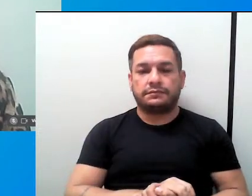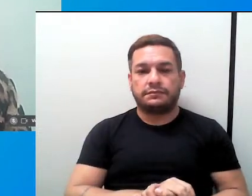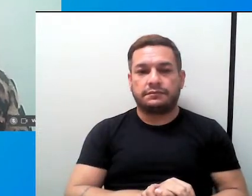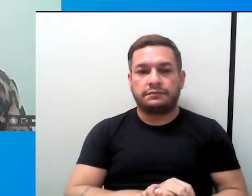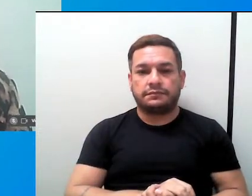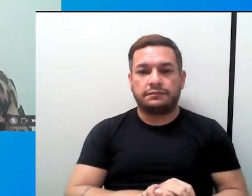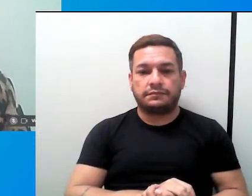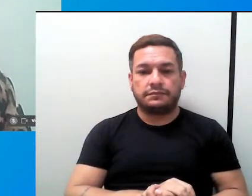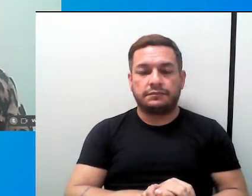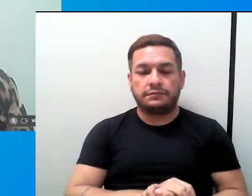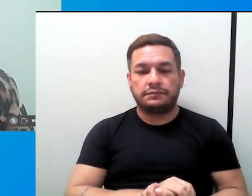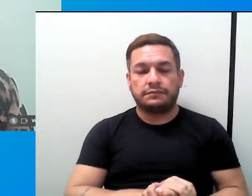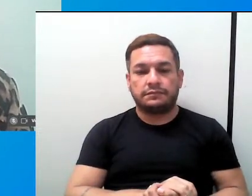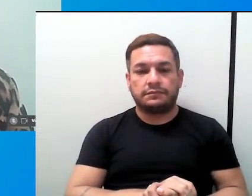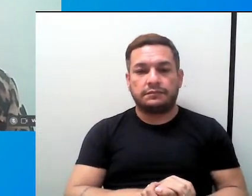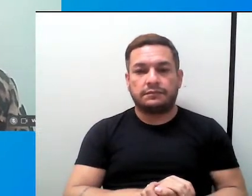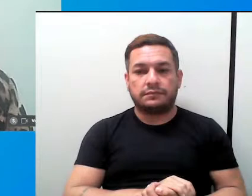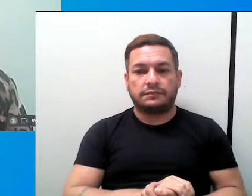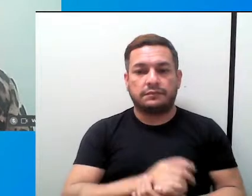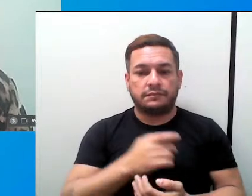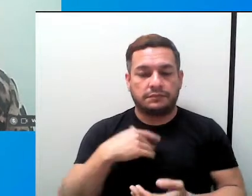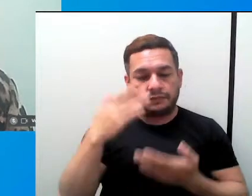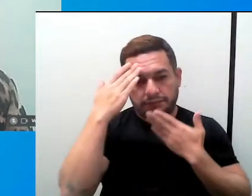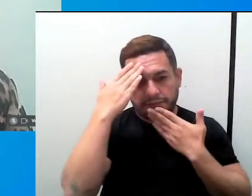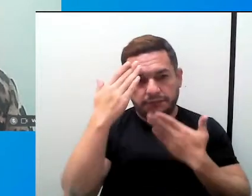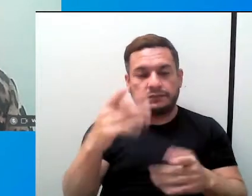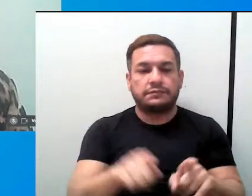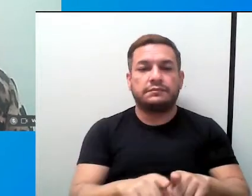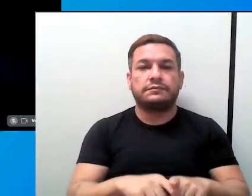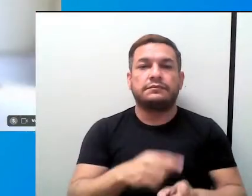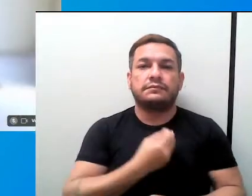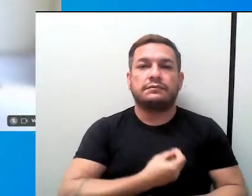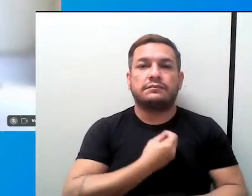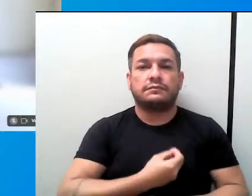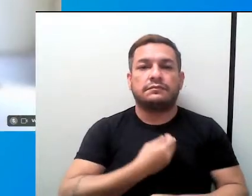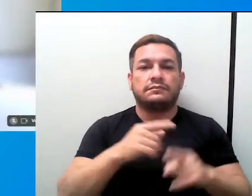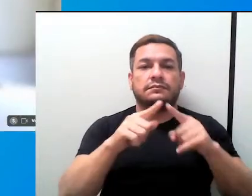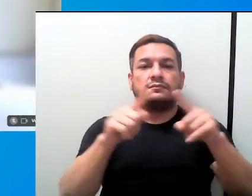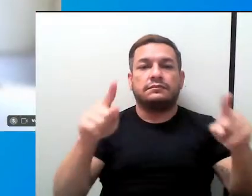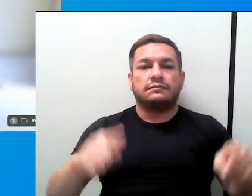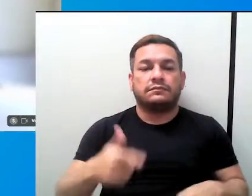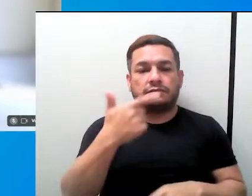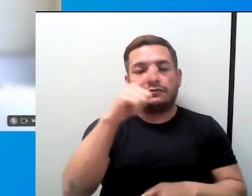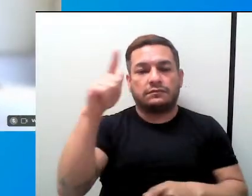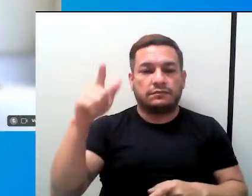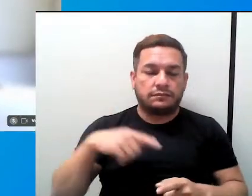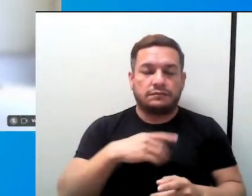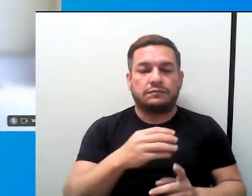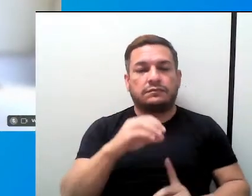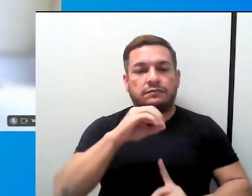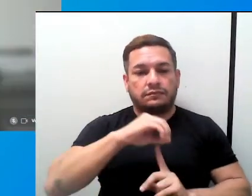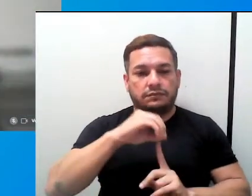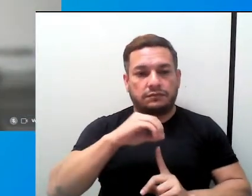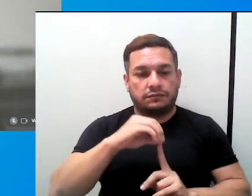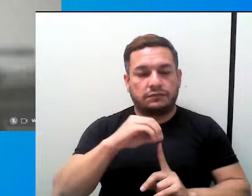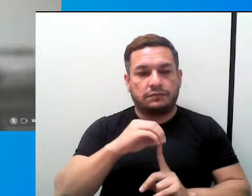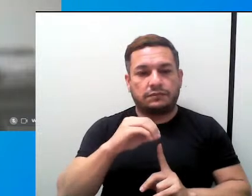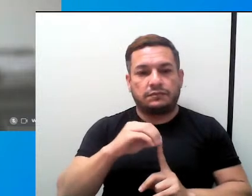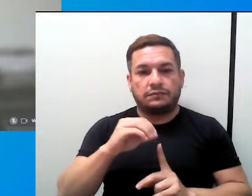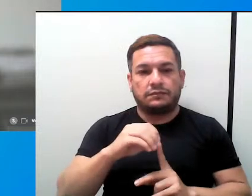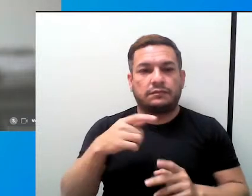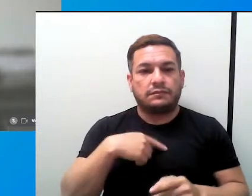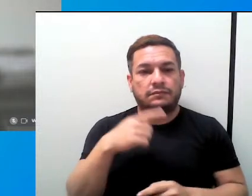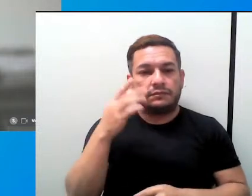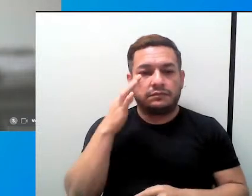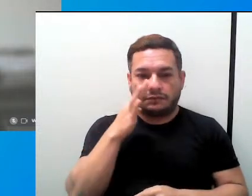Nós destacamos e agradecemos a presença dos servidores dos outros institutos, além dos servidores do IFAC, que estão